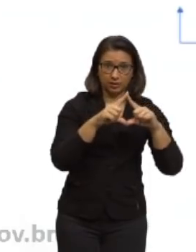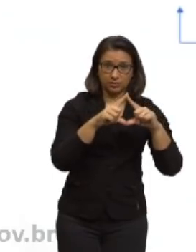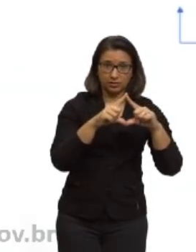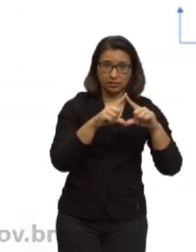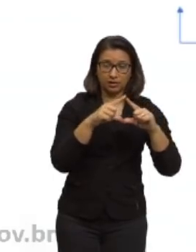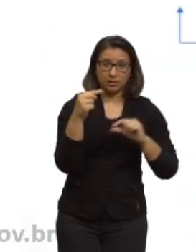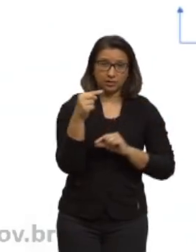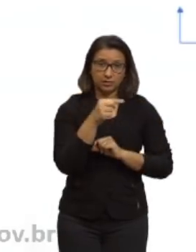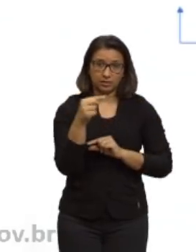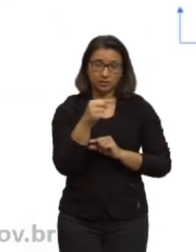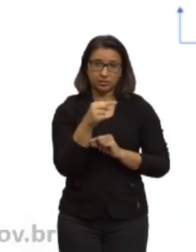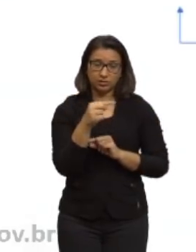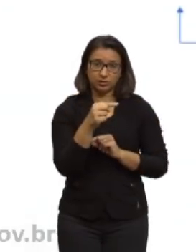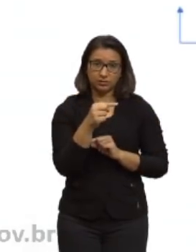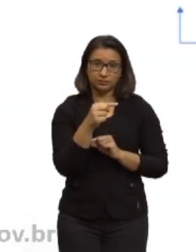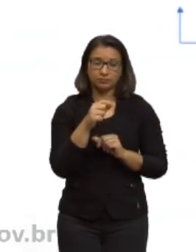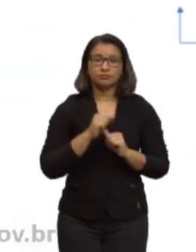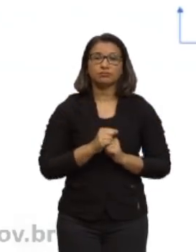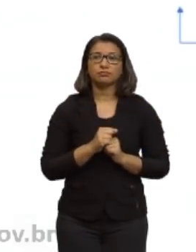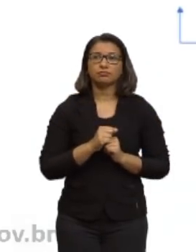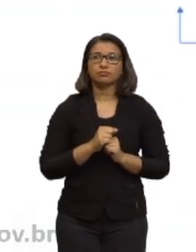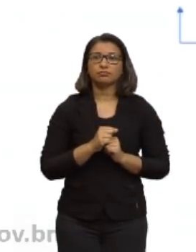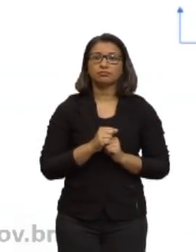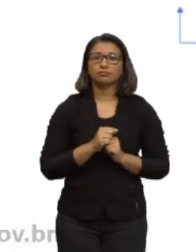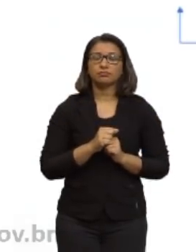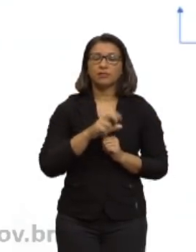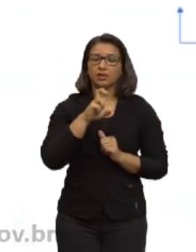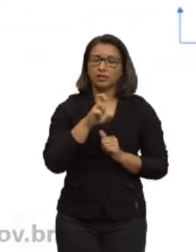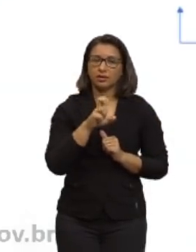negativo processo exotérmico